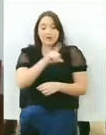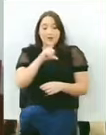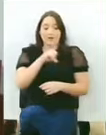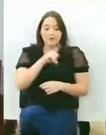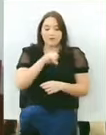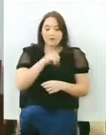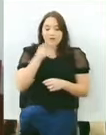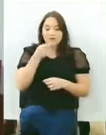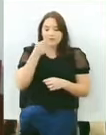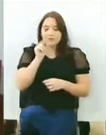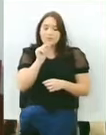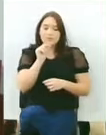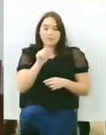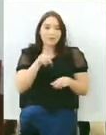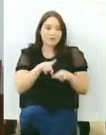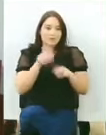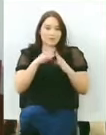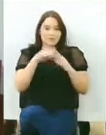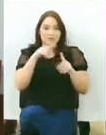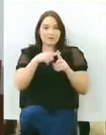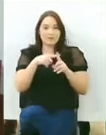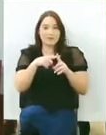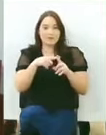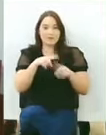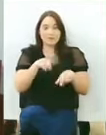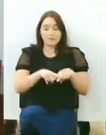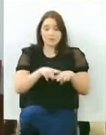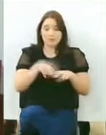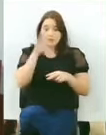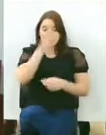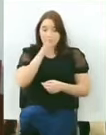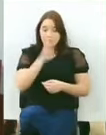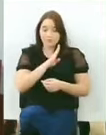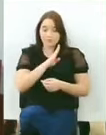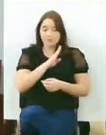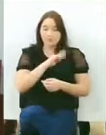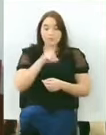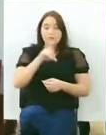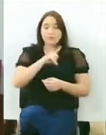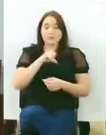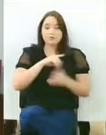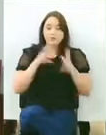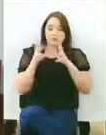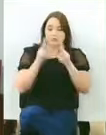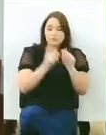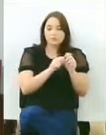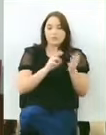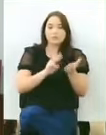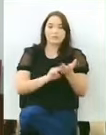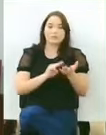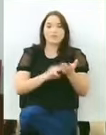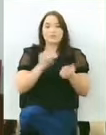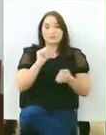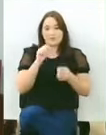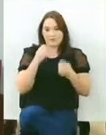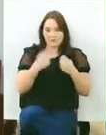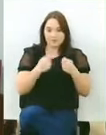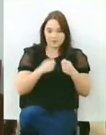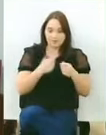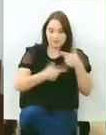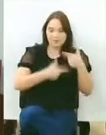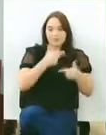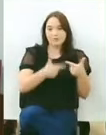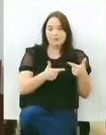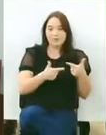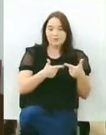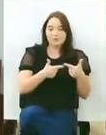Brasil, é algo que demanda um certo esforço. Embora todos os membros se comprometam a serem